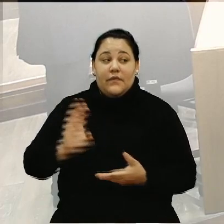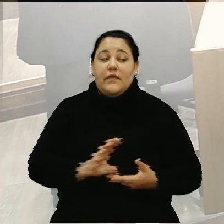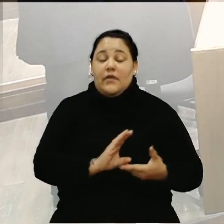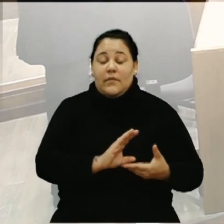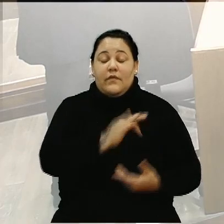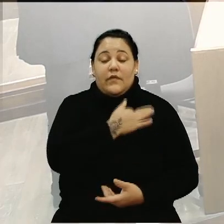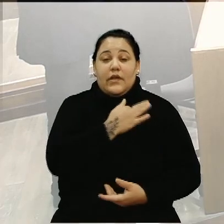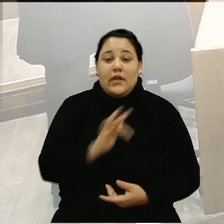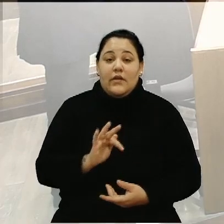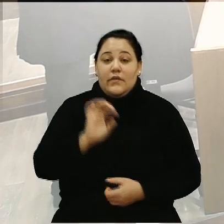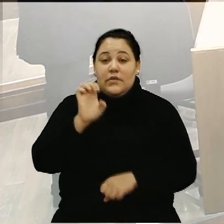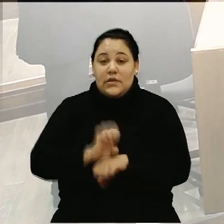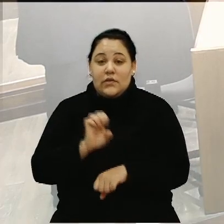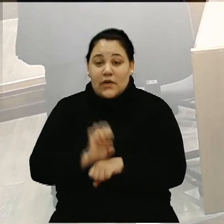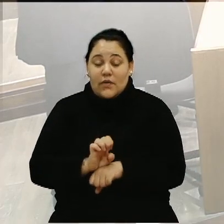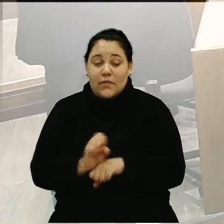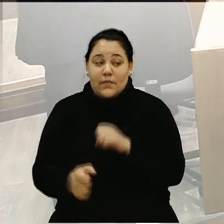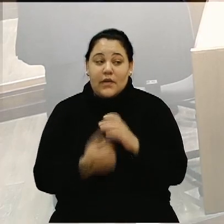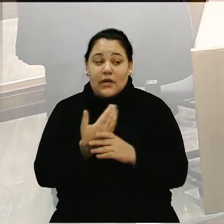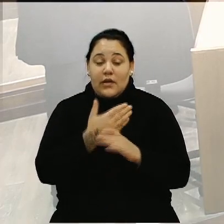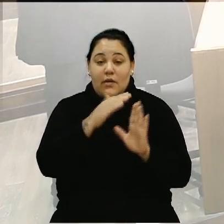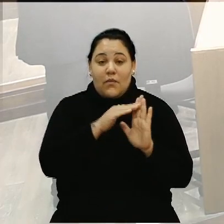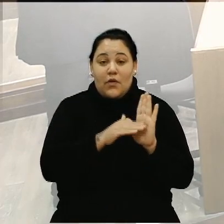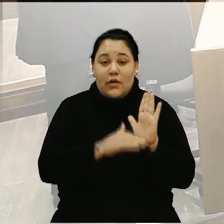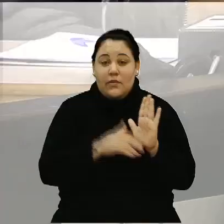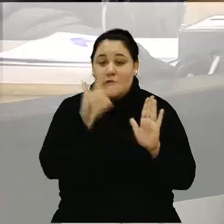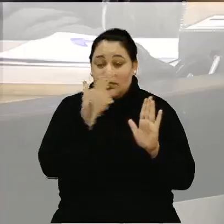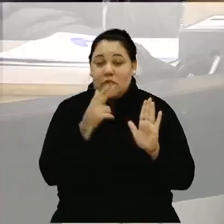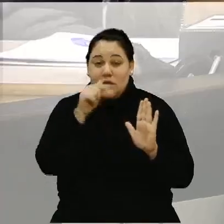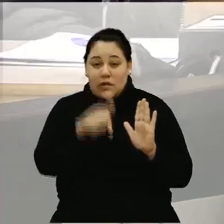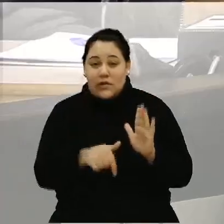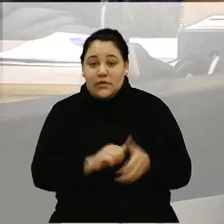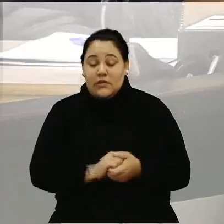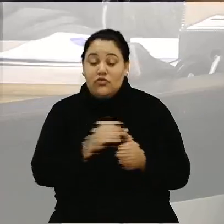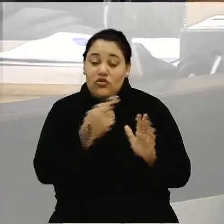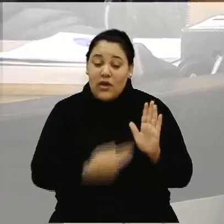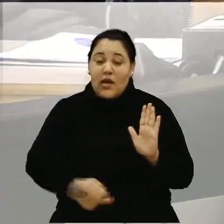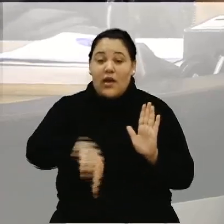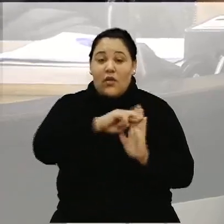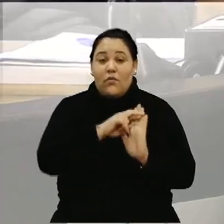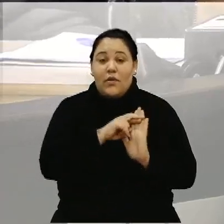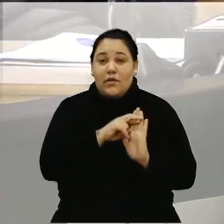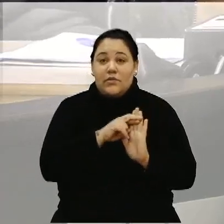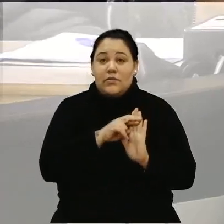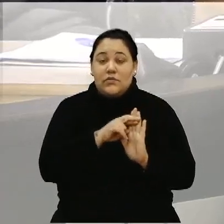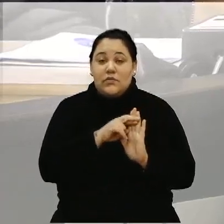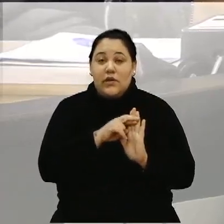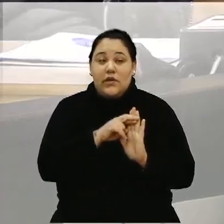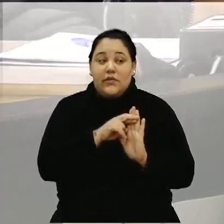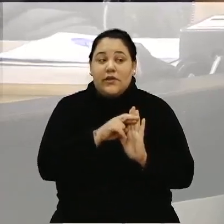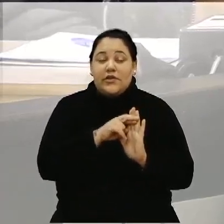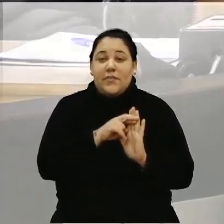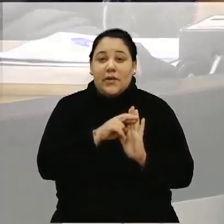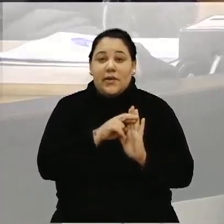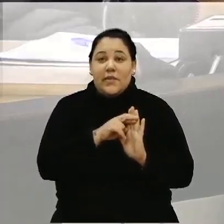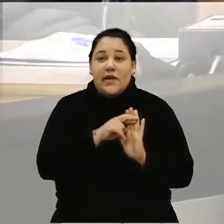estaduais, enfim, para programas como esse, de recuperação,